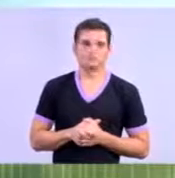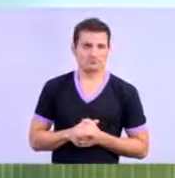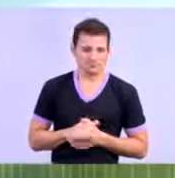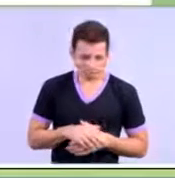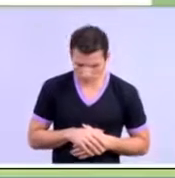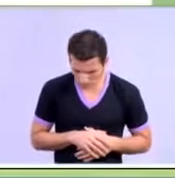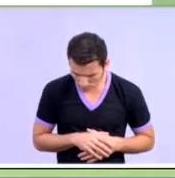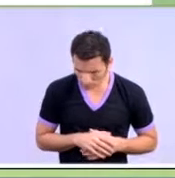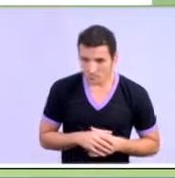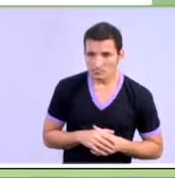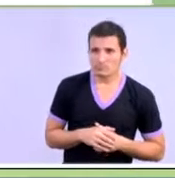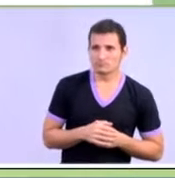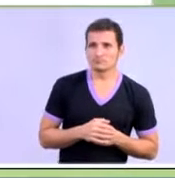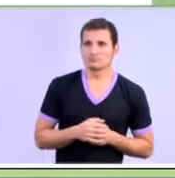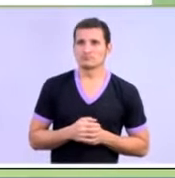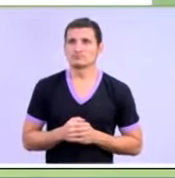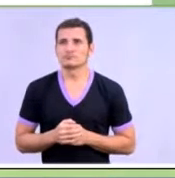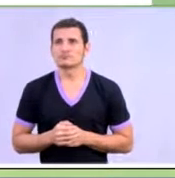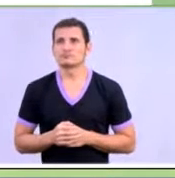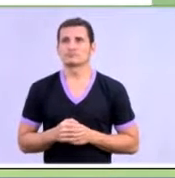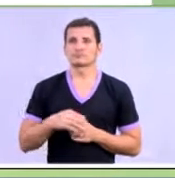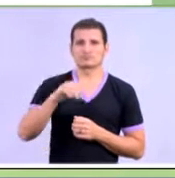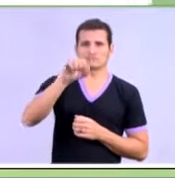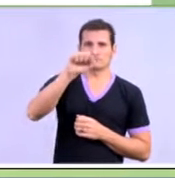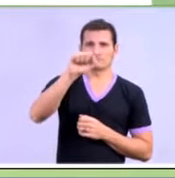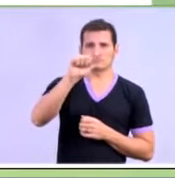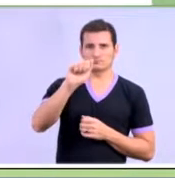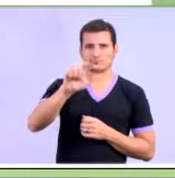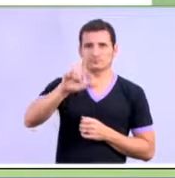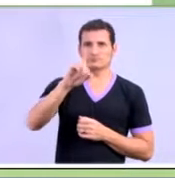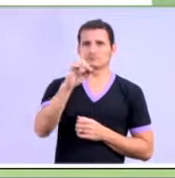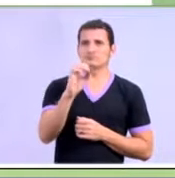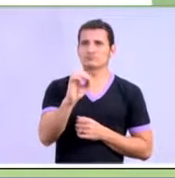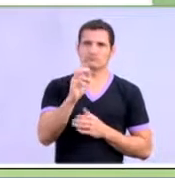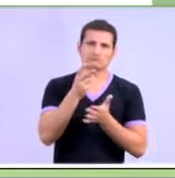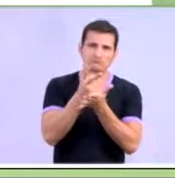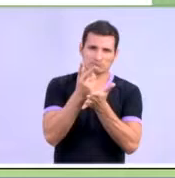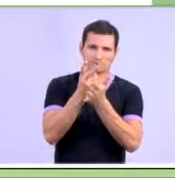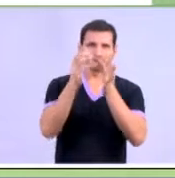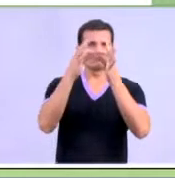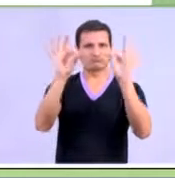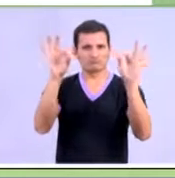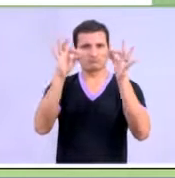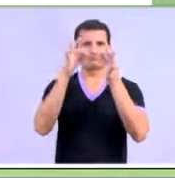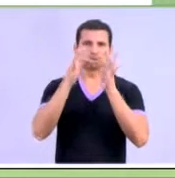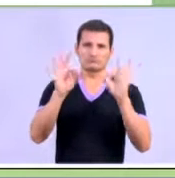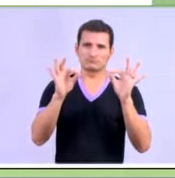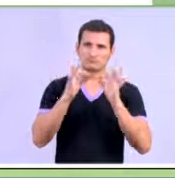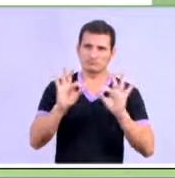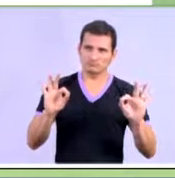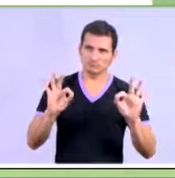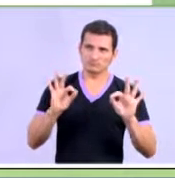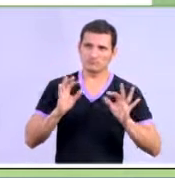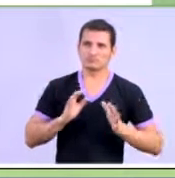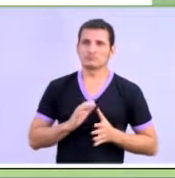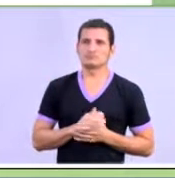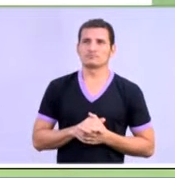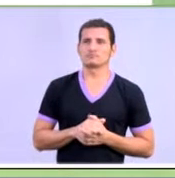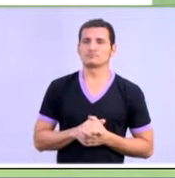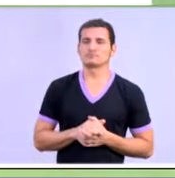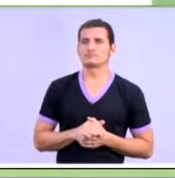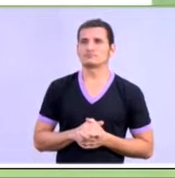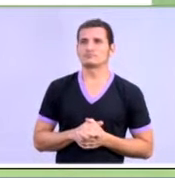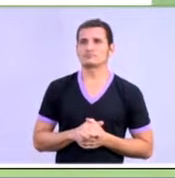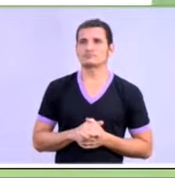Vamos lá então, o get e o set do saldo ficou automático também. O mesmo tipo de retorno, o get saldo